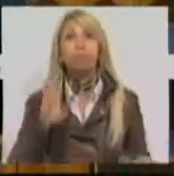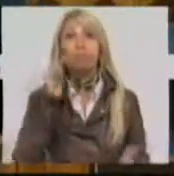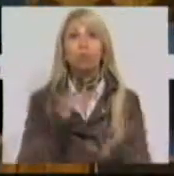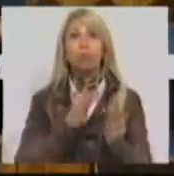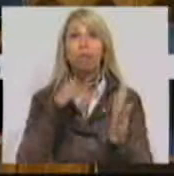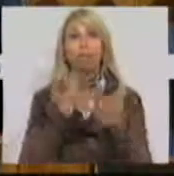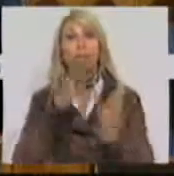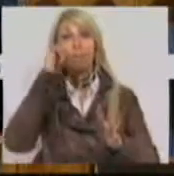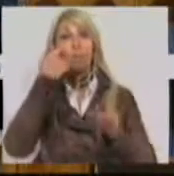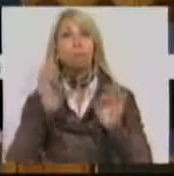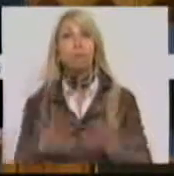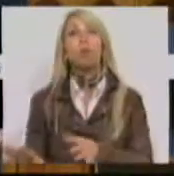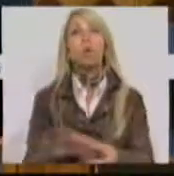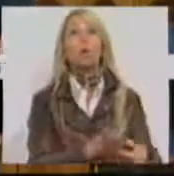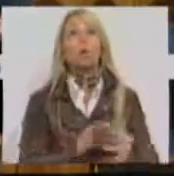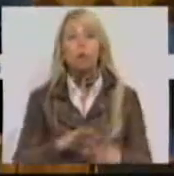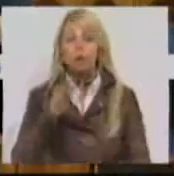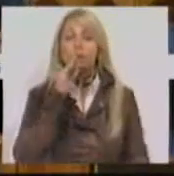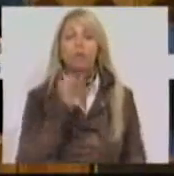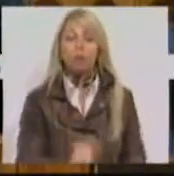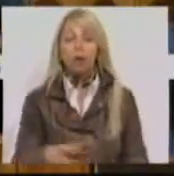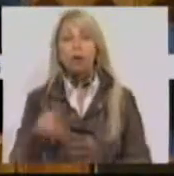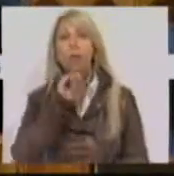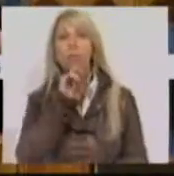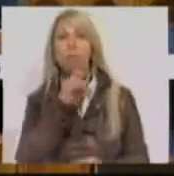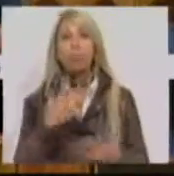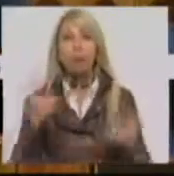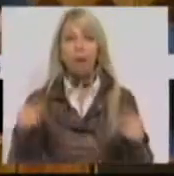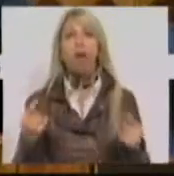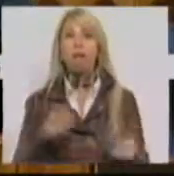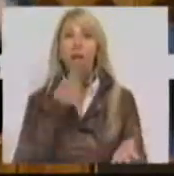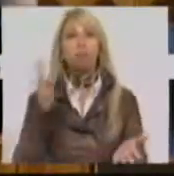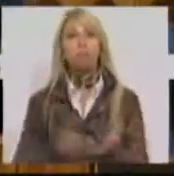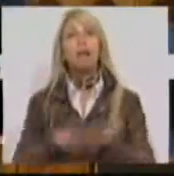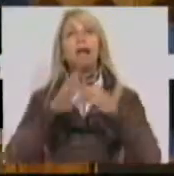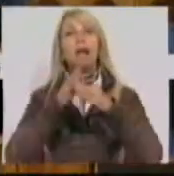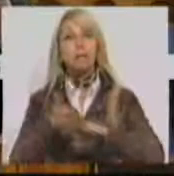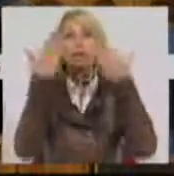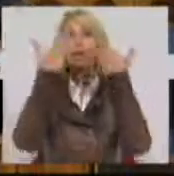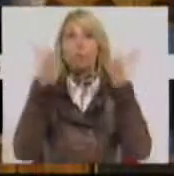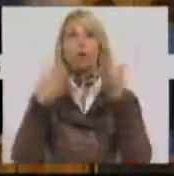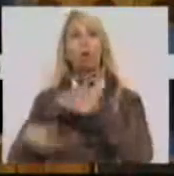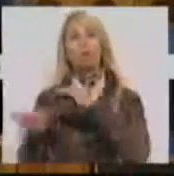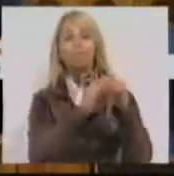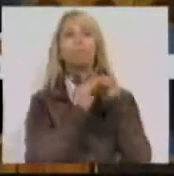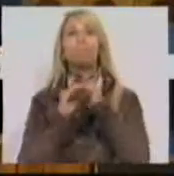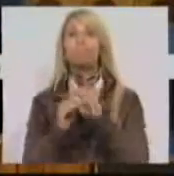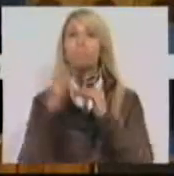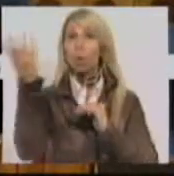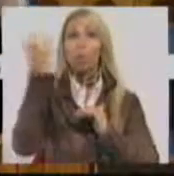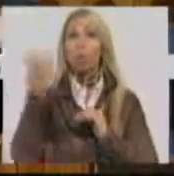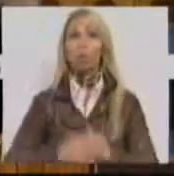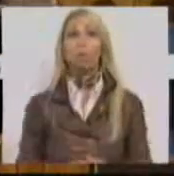em grande parte, a coesão territorial e a possibilidade de haver, de facto, um acesso democrático e equitativo da